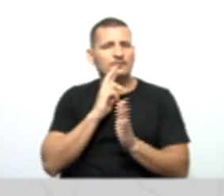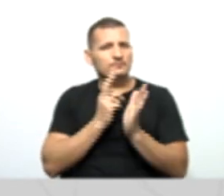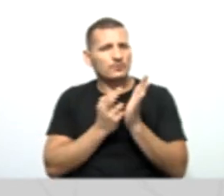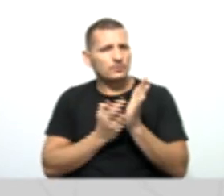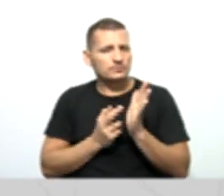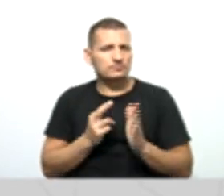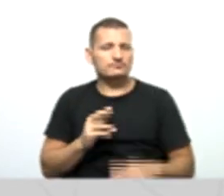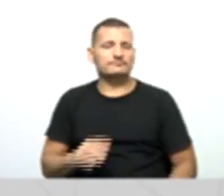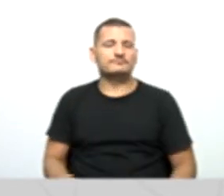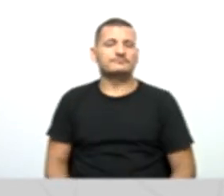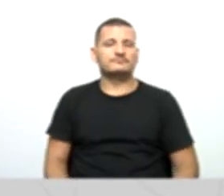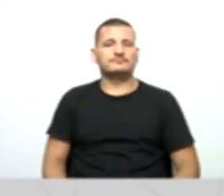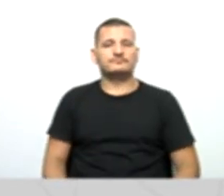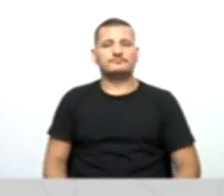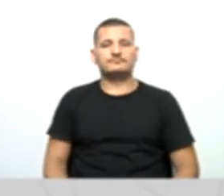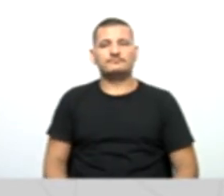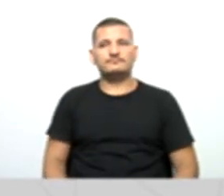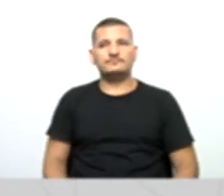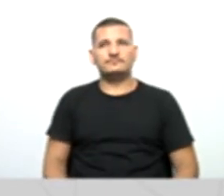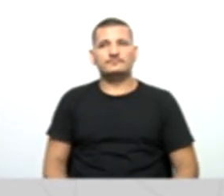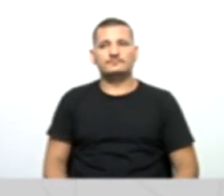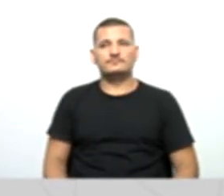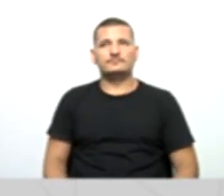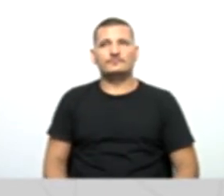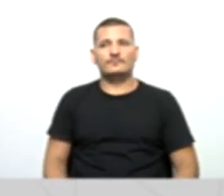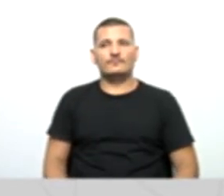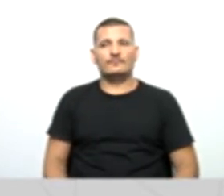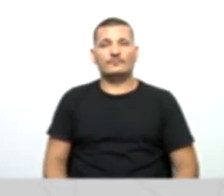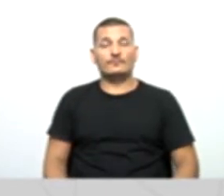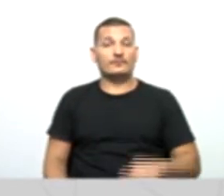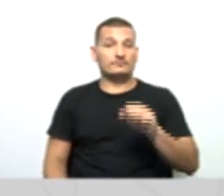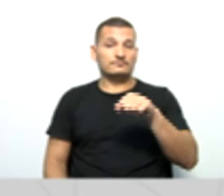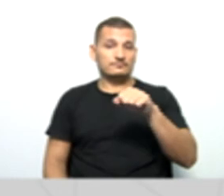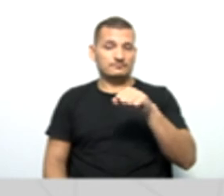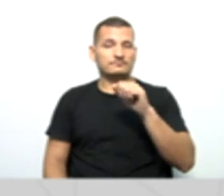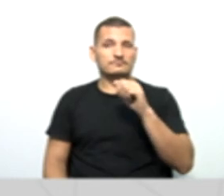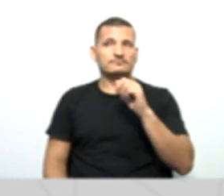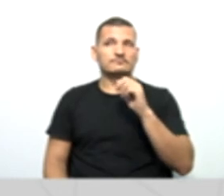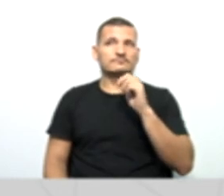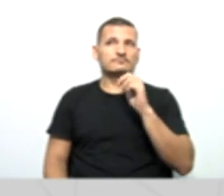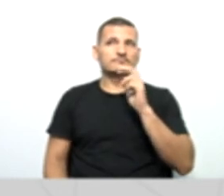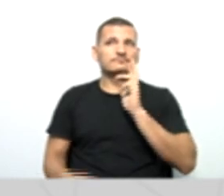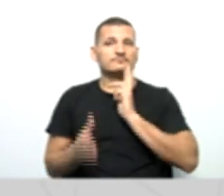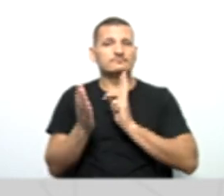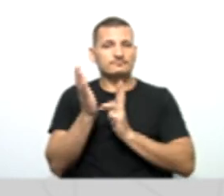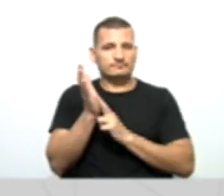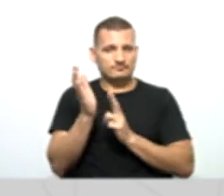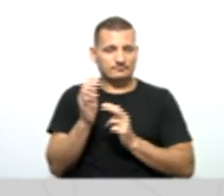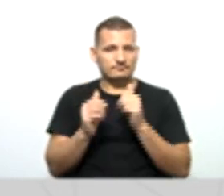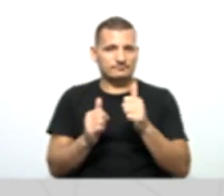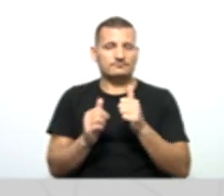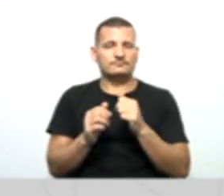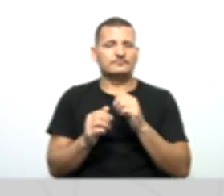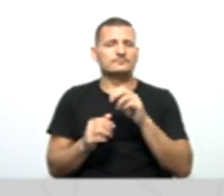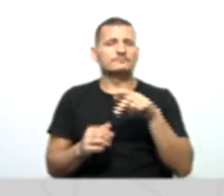professor? Sim, ok, professor Saulo. O pessoal está participando aqui. Professora Ione,